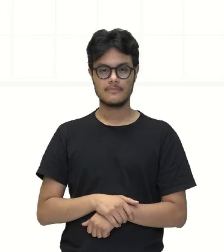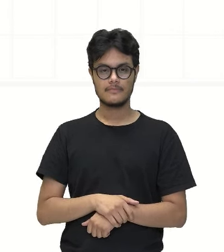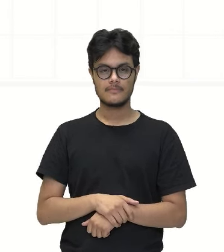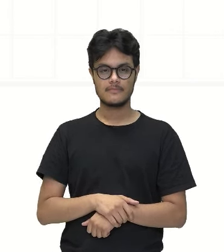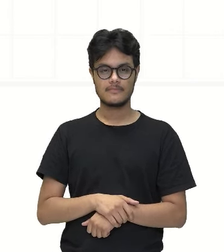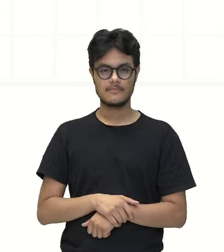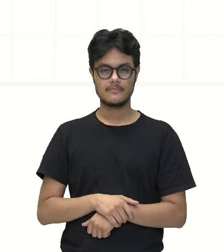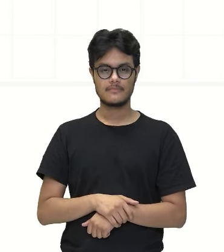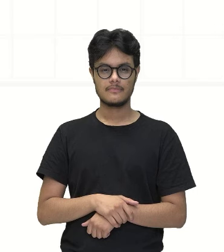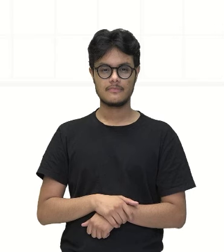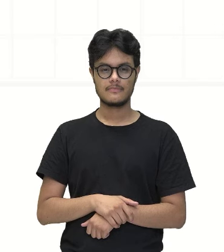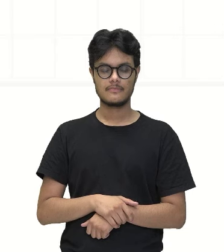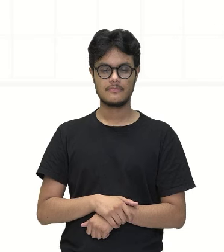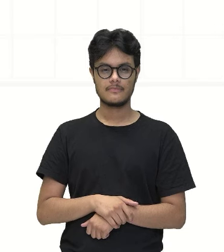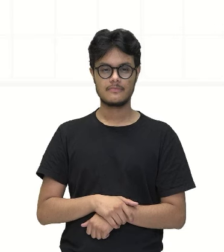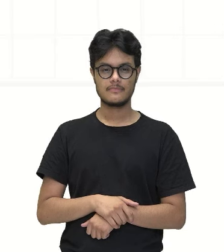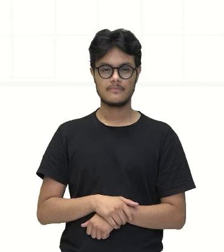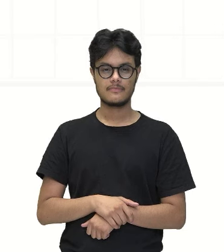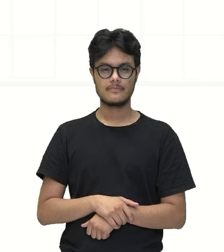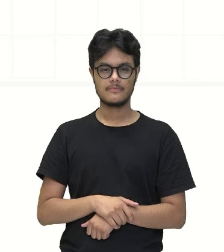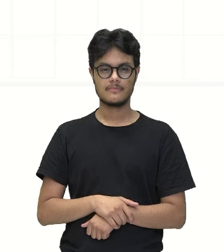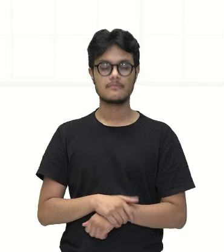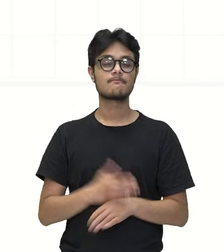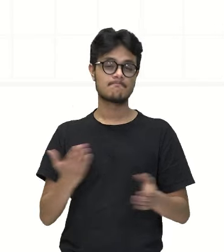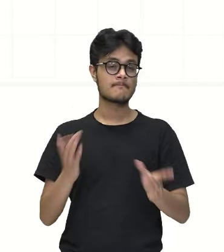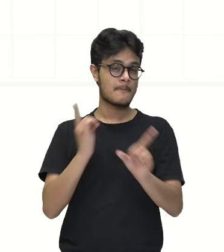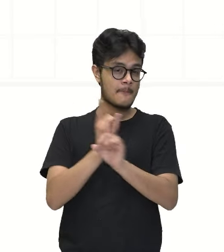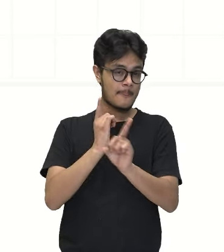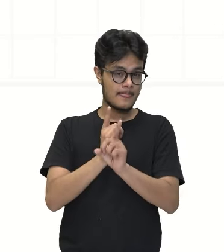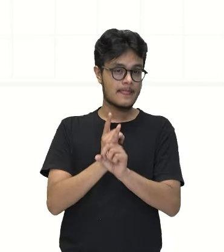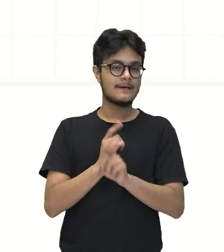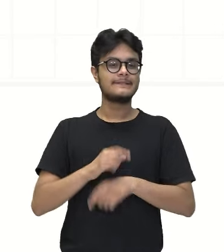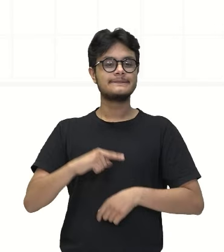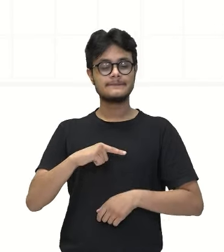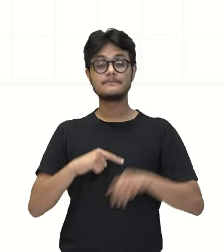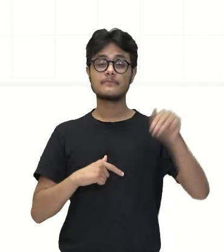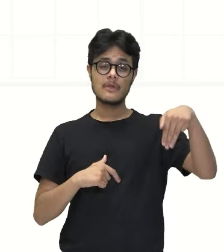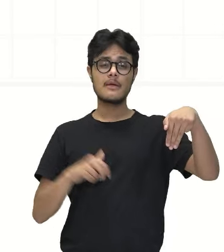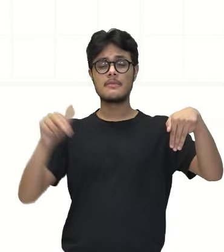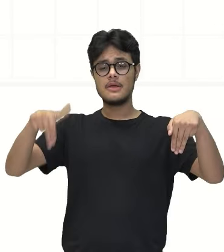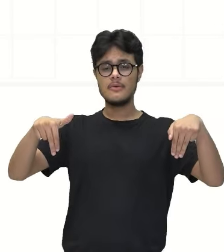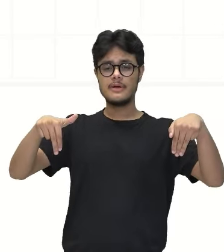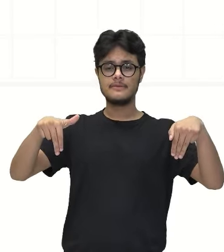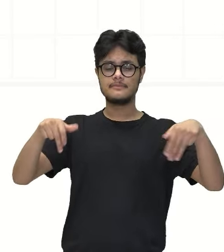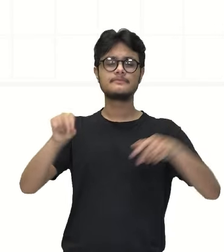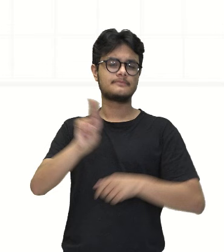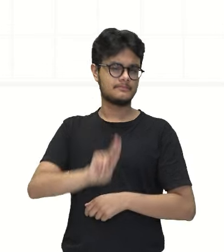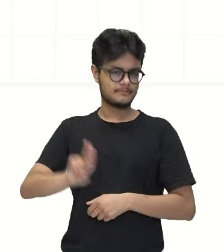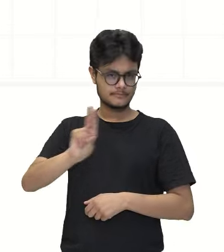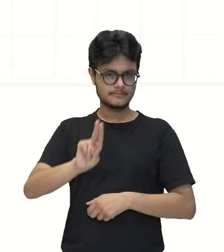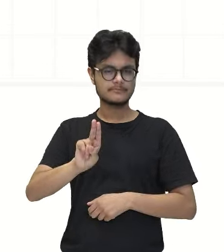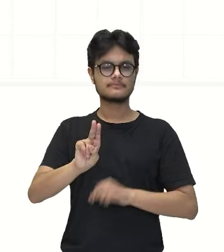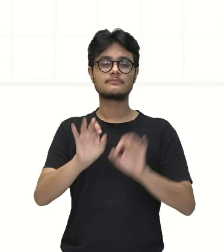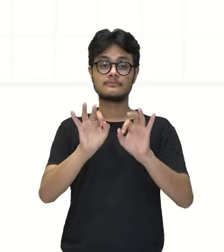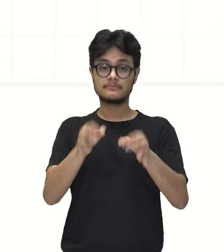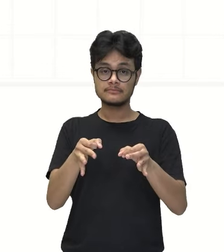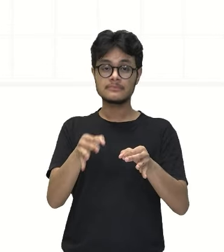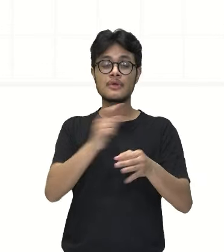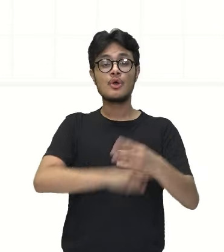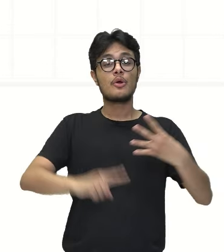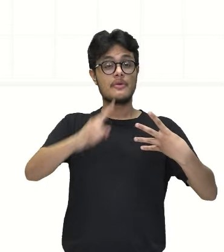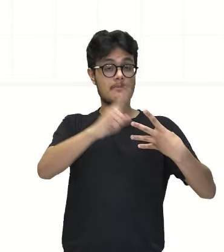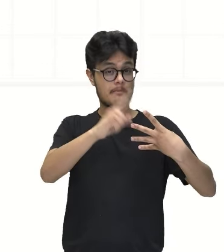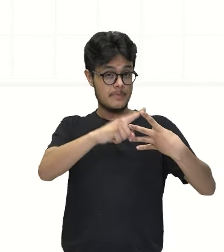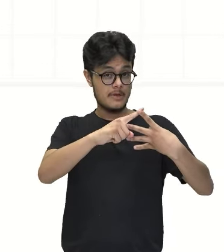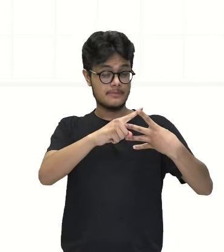né? Então, assim a gente encontra o valor de M e N utilizando a fórmula de B